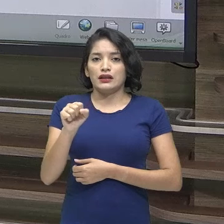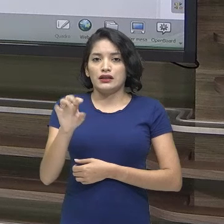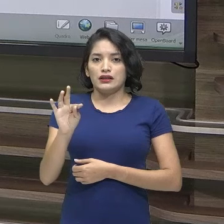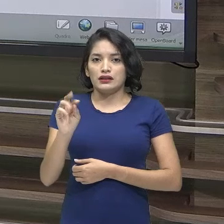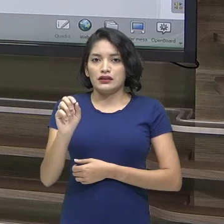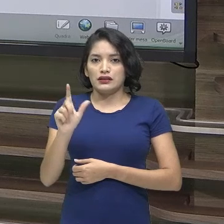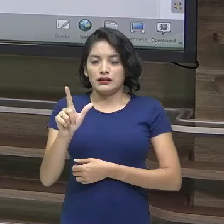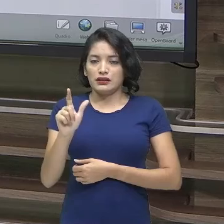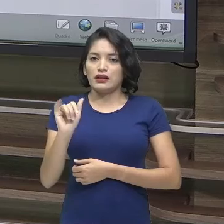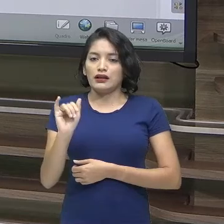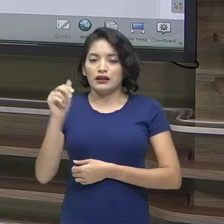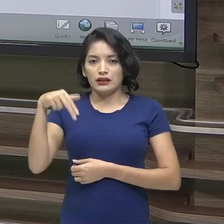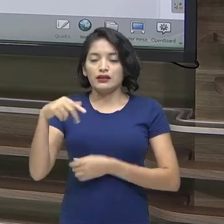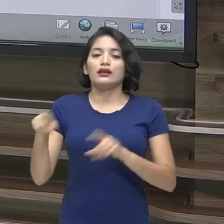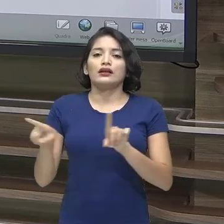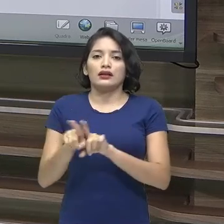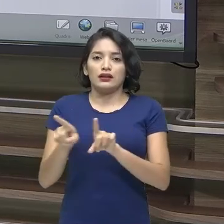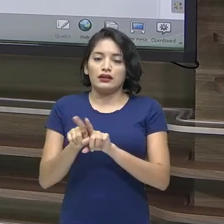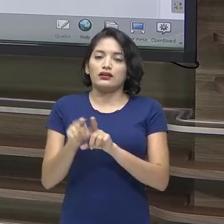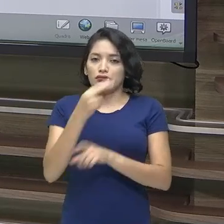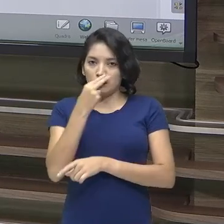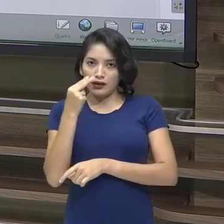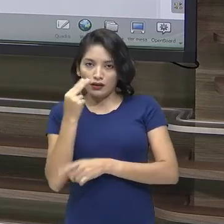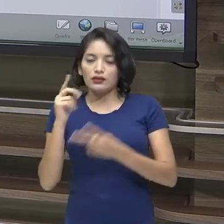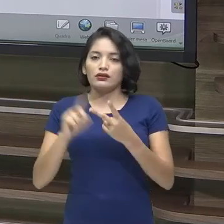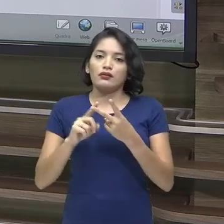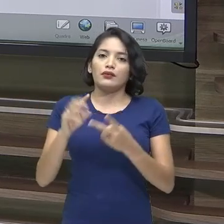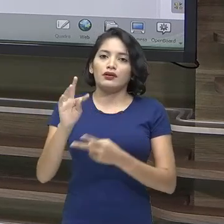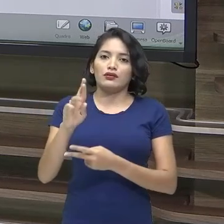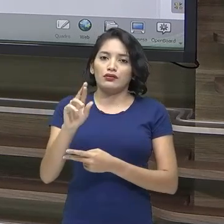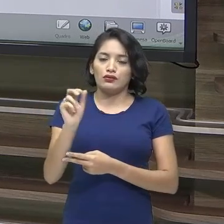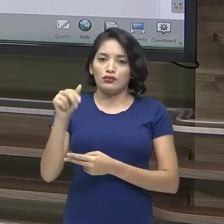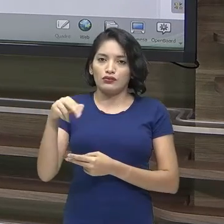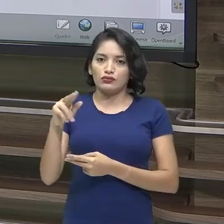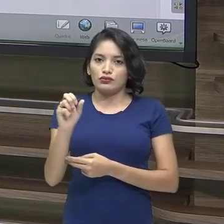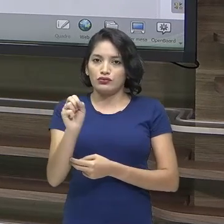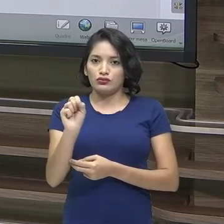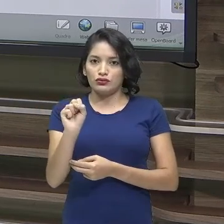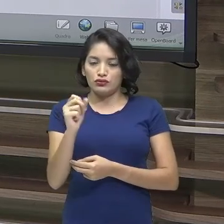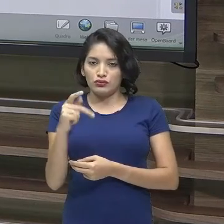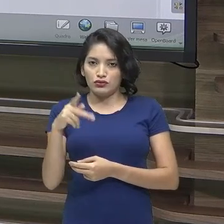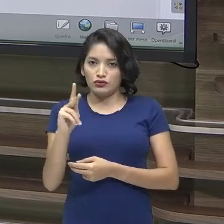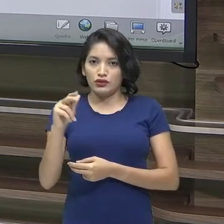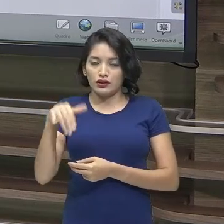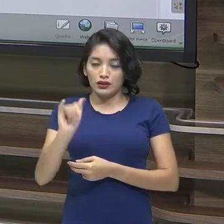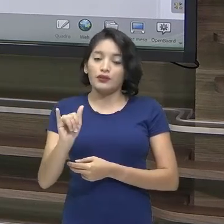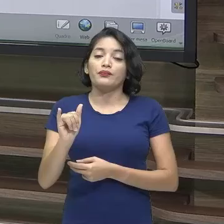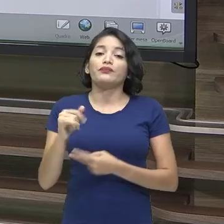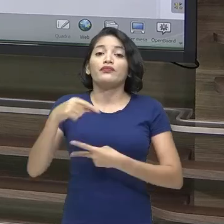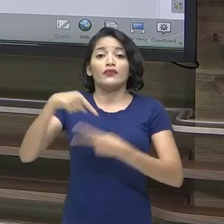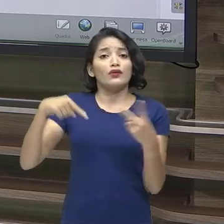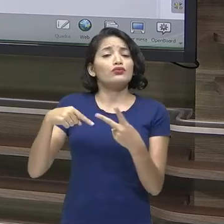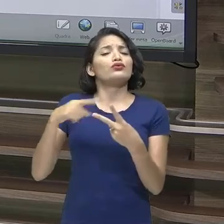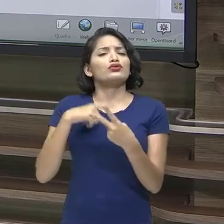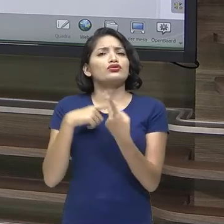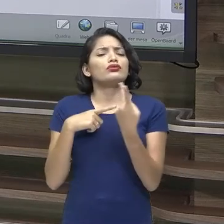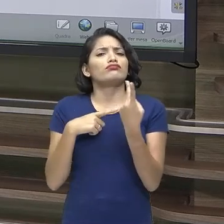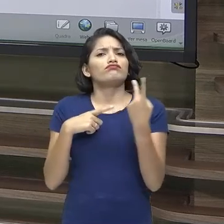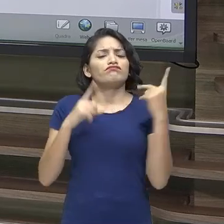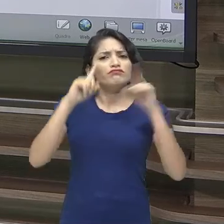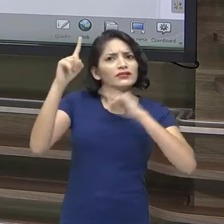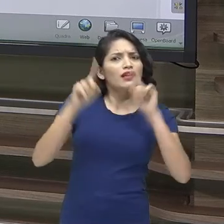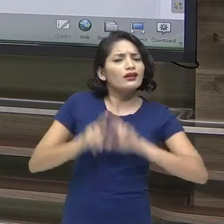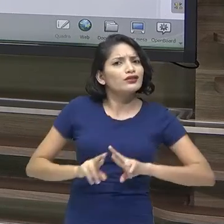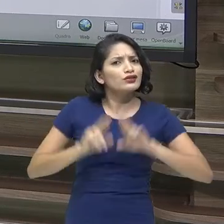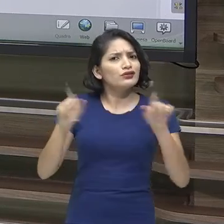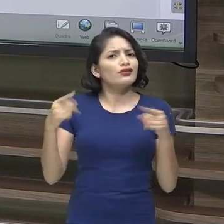Trotsky. Vocês já sabem que eles eram pessoas divergentes em uma ideia, não é? Mas vejam